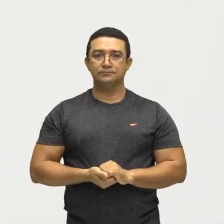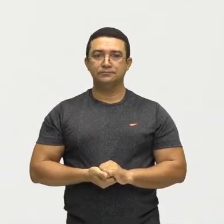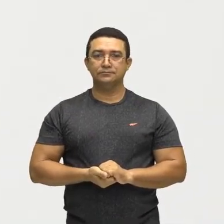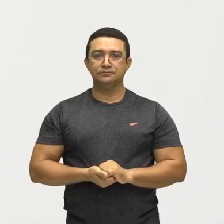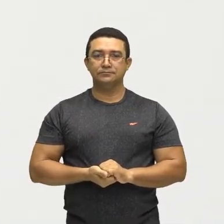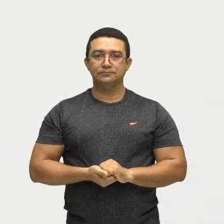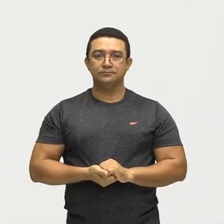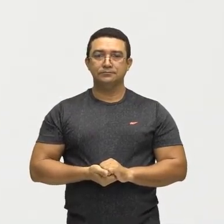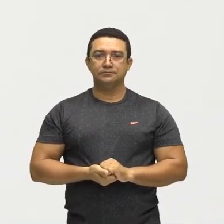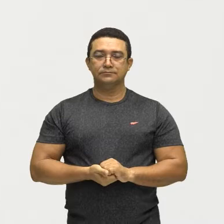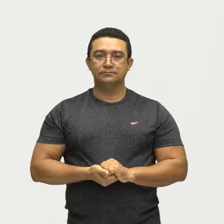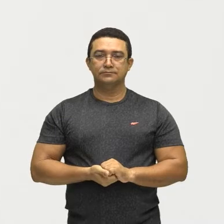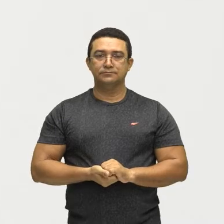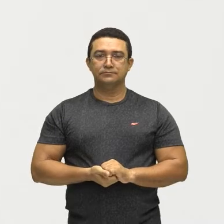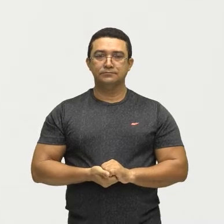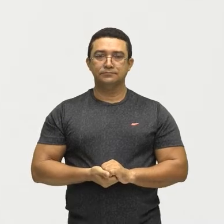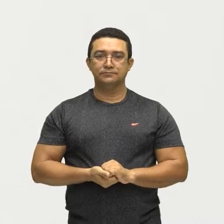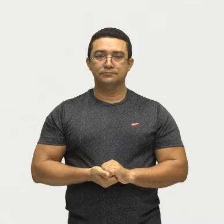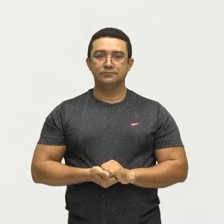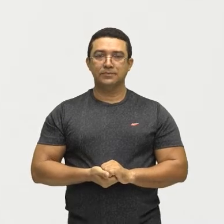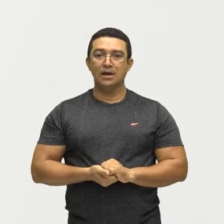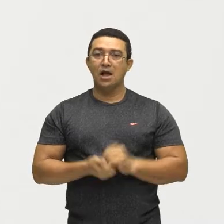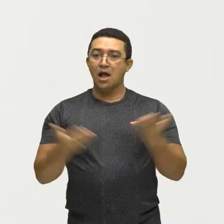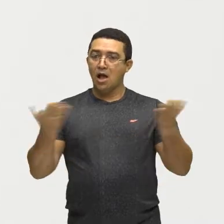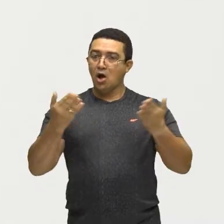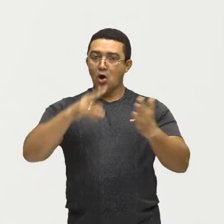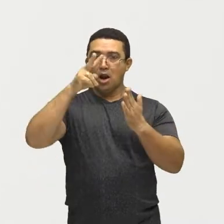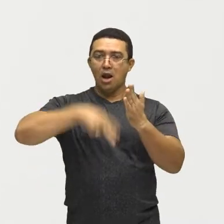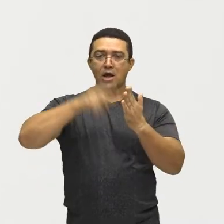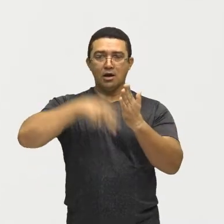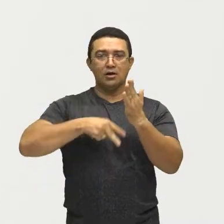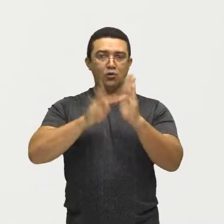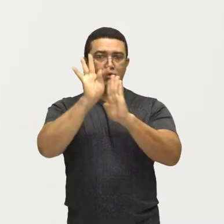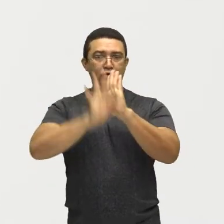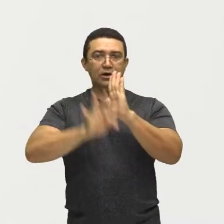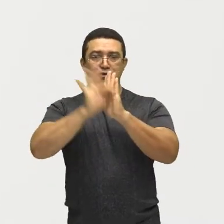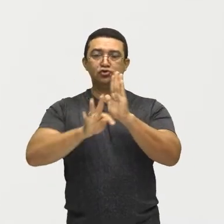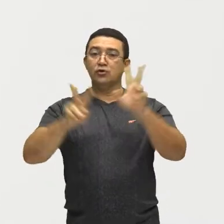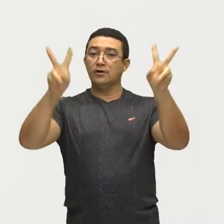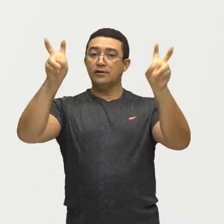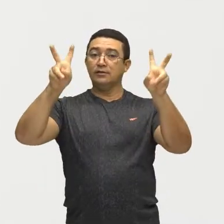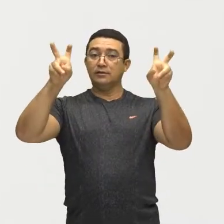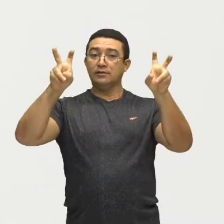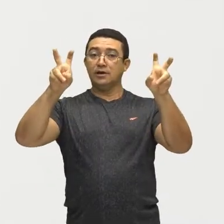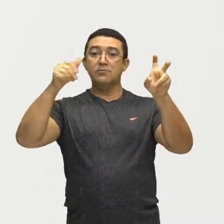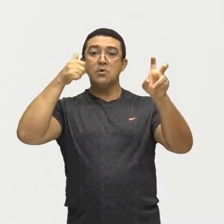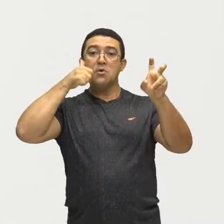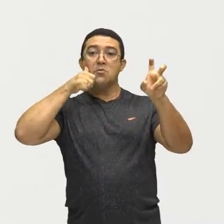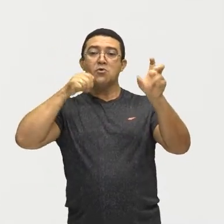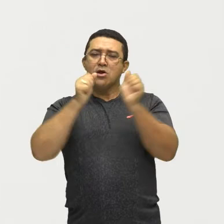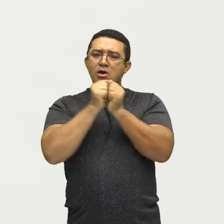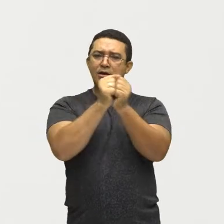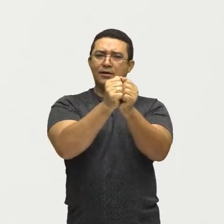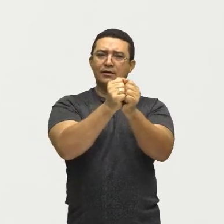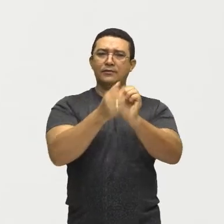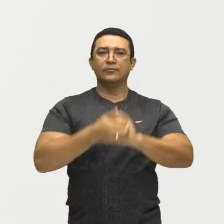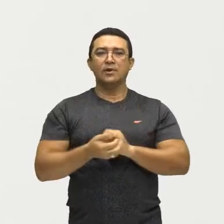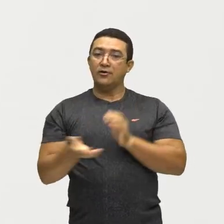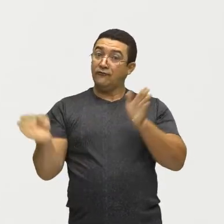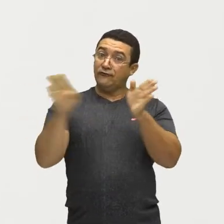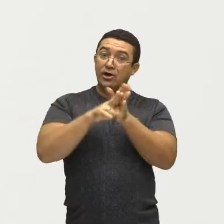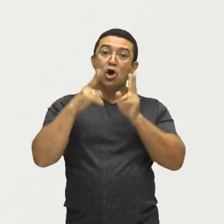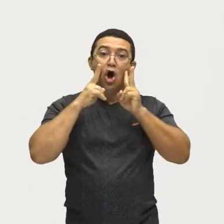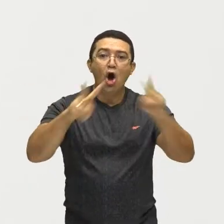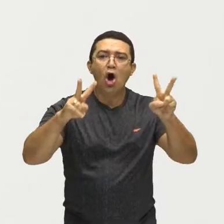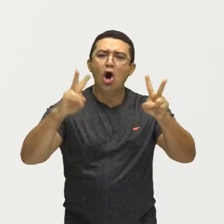A gente vai ler agora o texto chamado Companheira. Vem, olha a madrugada, quando